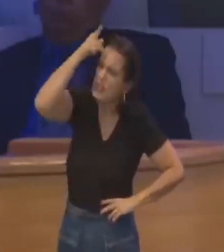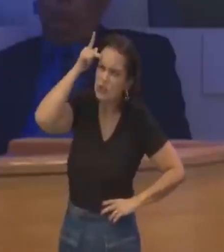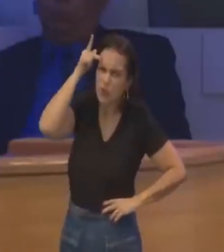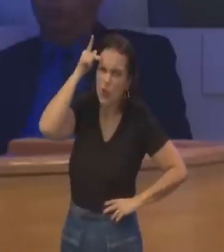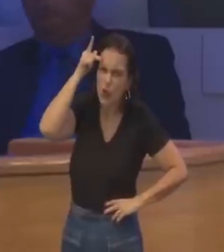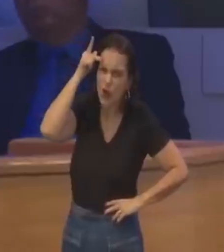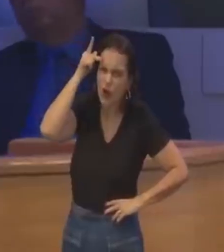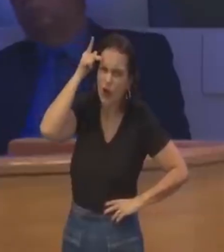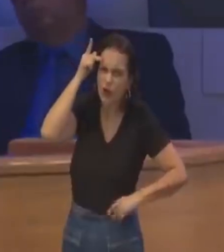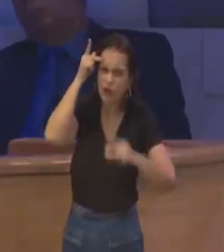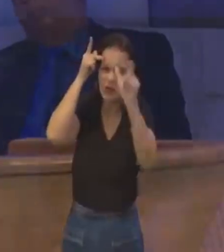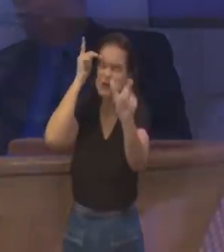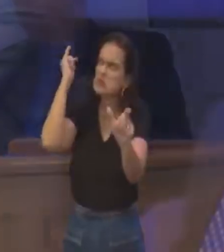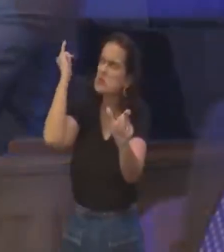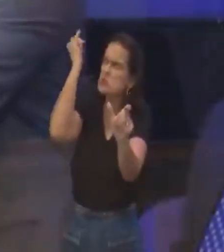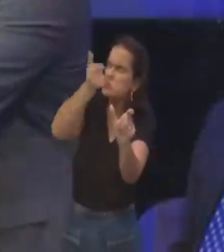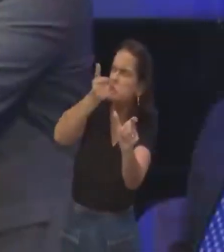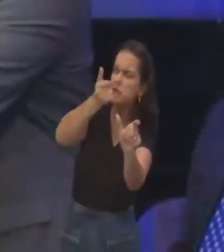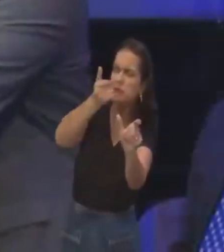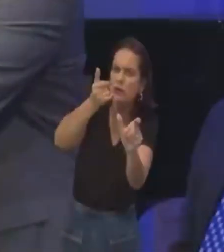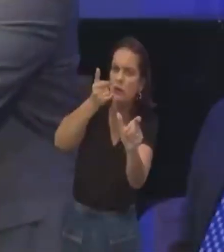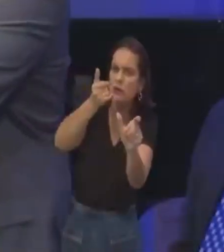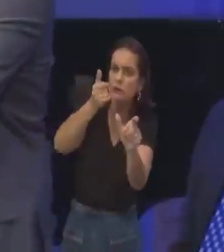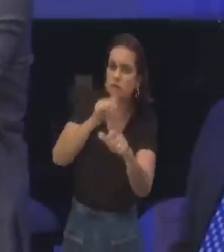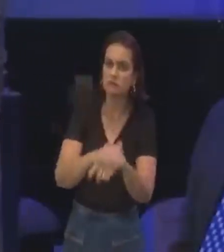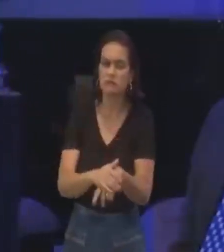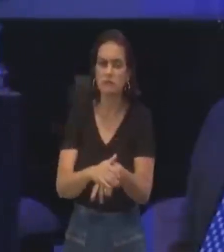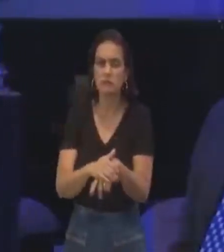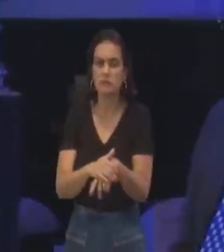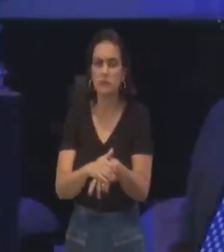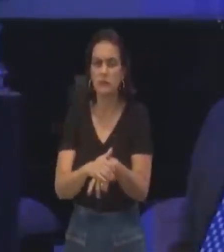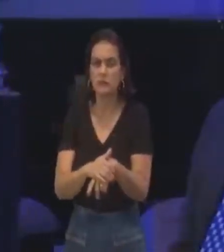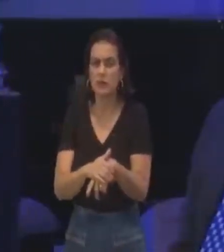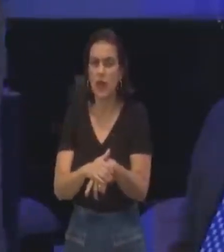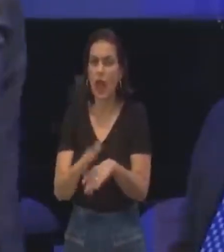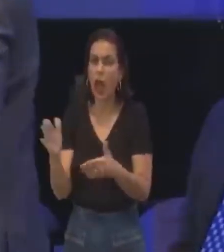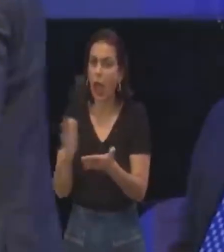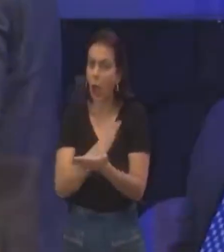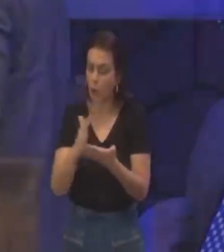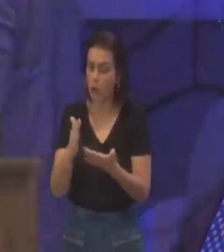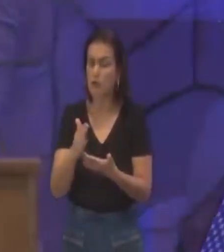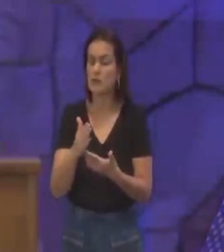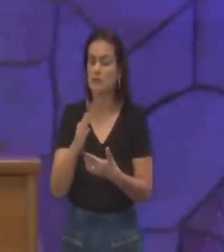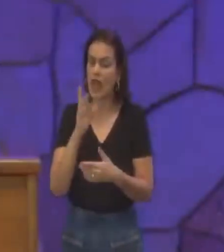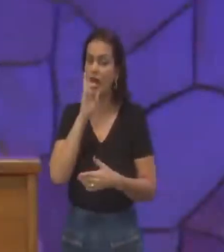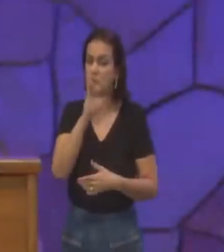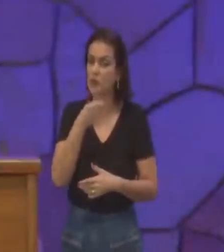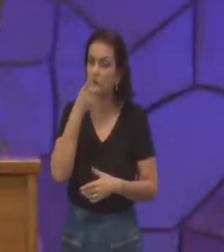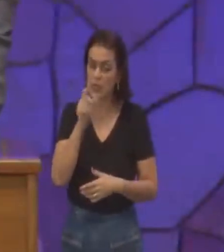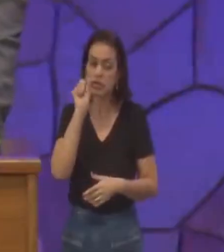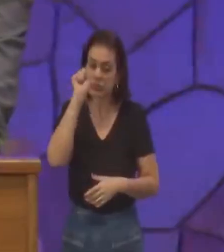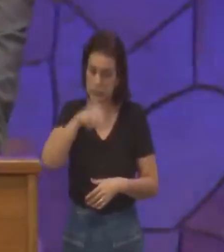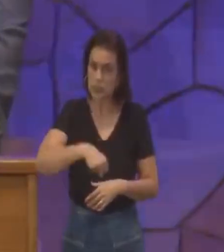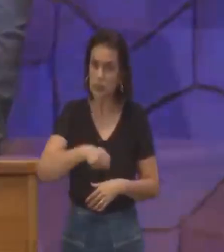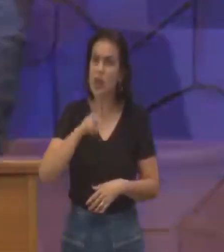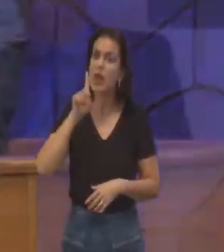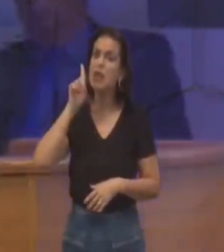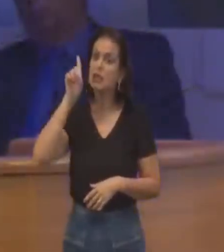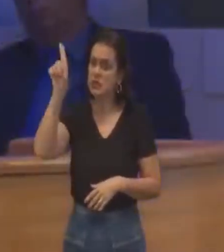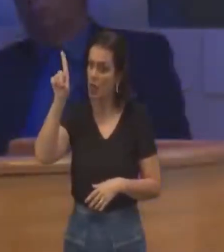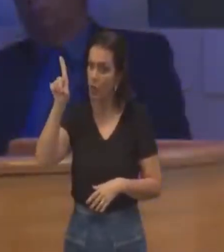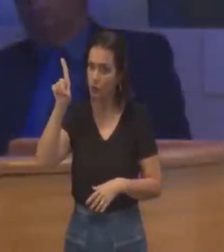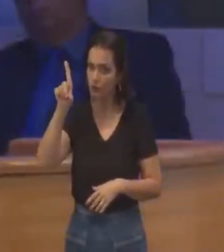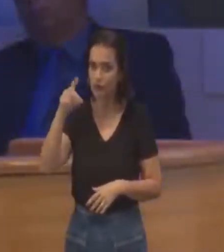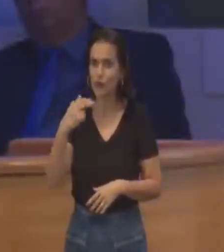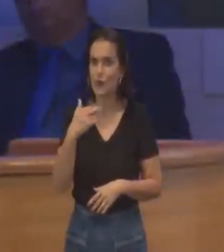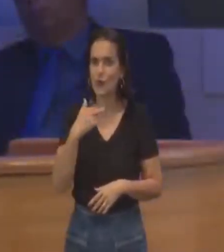foi por pessoas, e algumas respostas, às vezes até mal criadas, eu dou, falo, sim, Deus usou pessoas, Ele não falaria através de um cavalo,